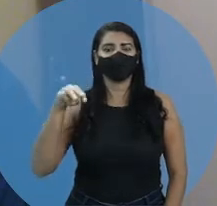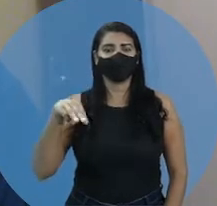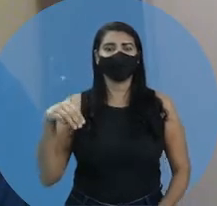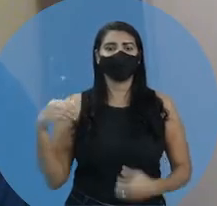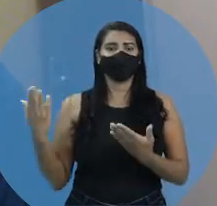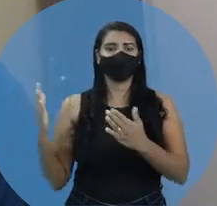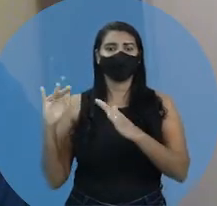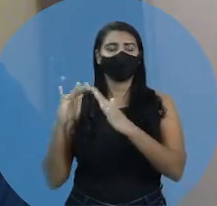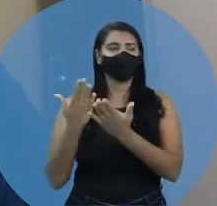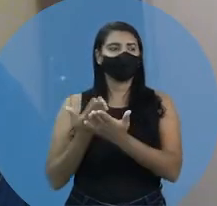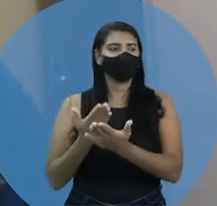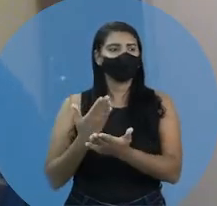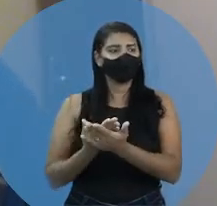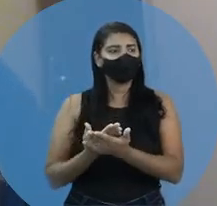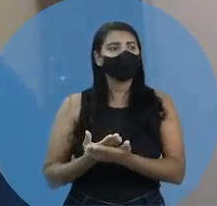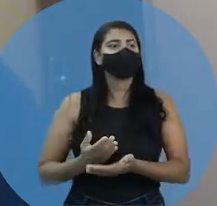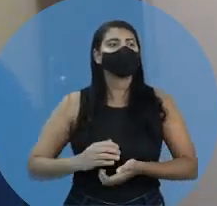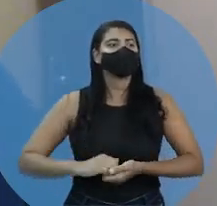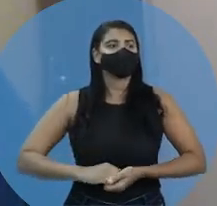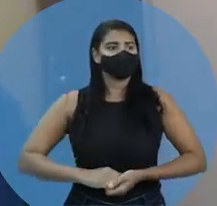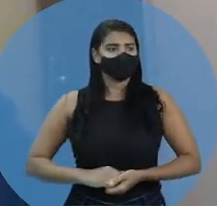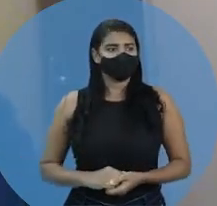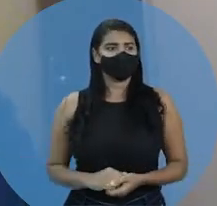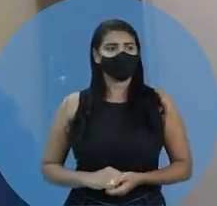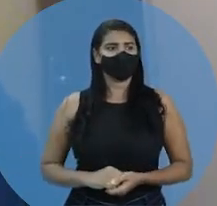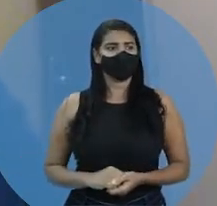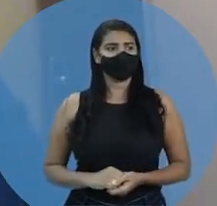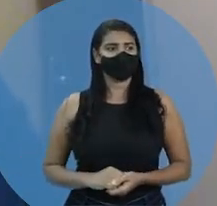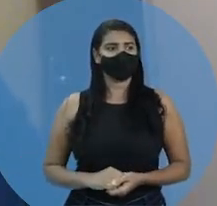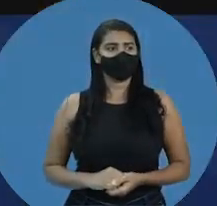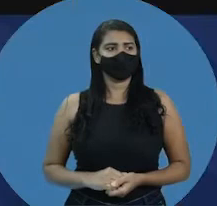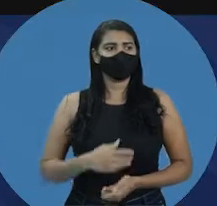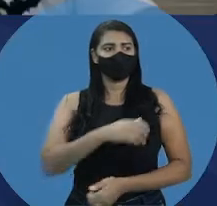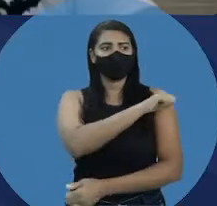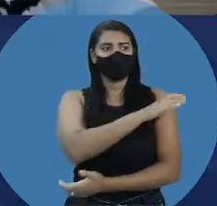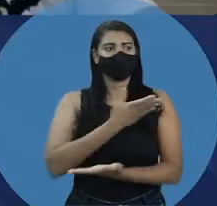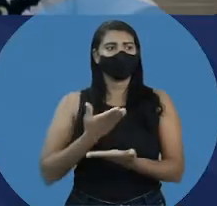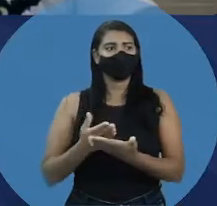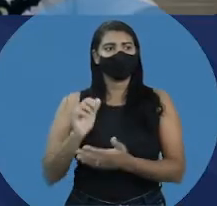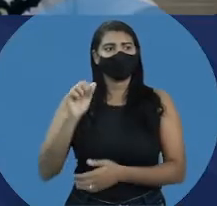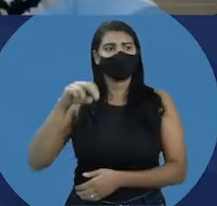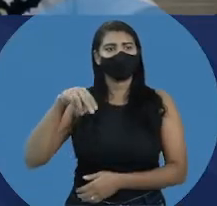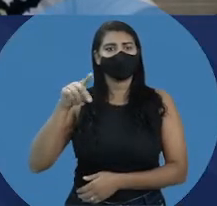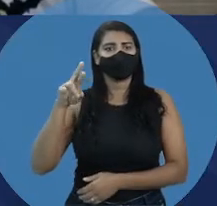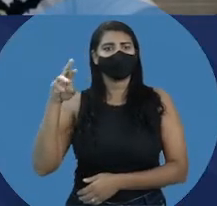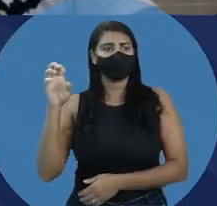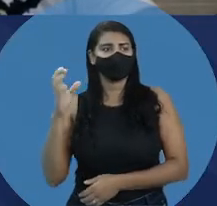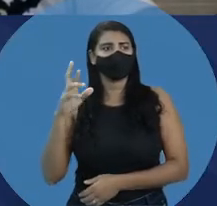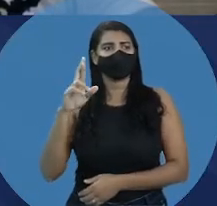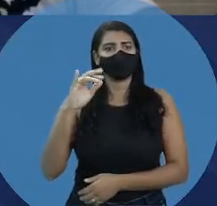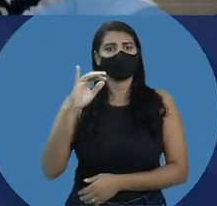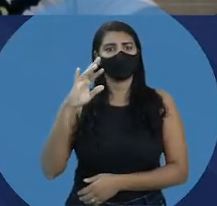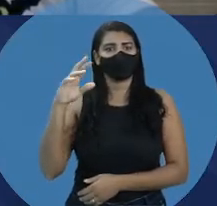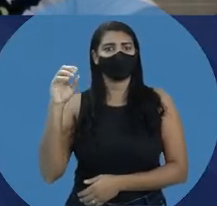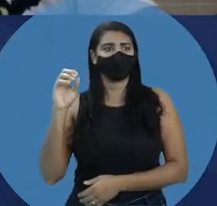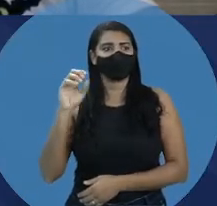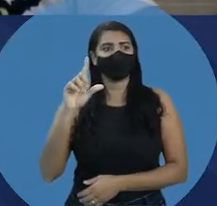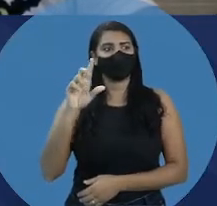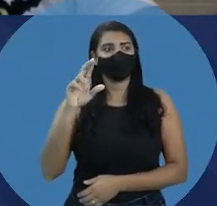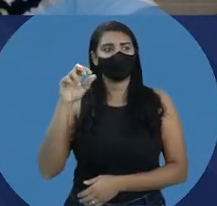EREM Escritor Paulo Cavalcante, juntamente com seus alunos André, Ricardo e Luana